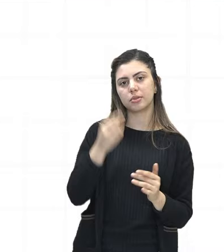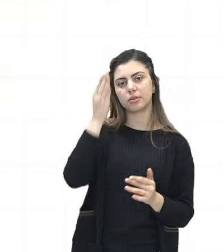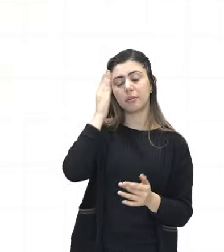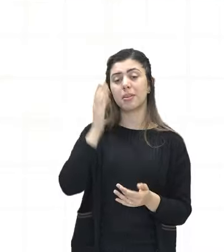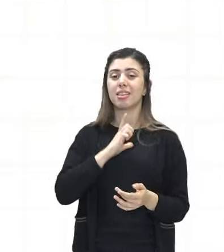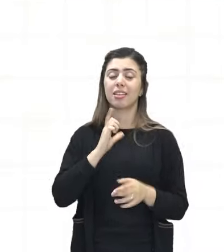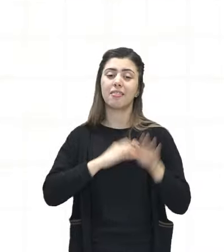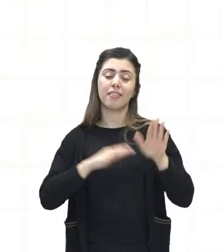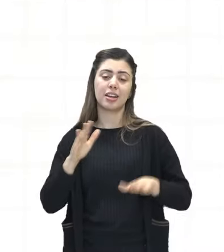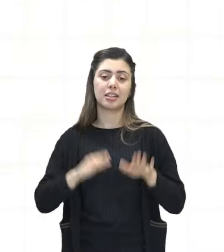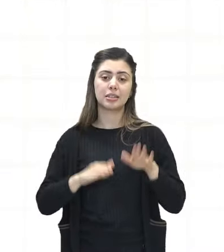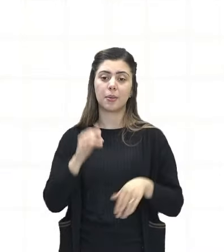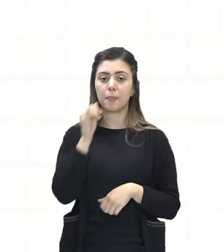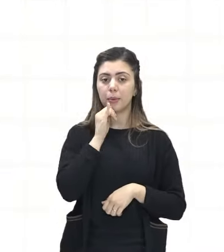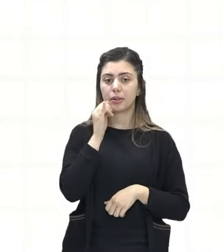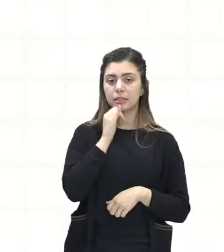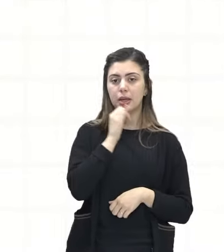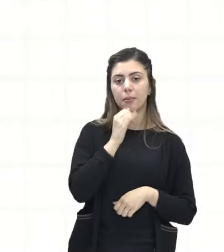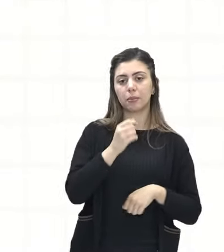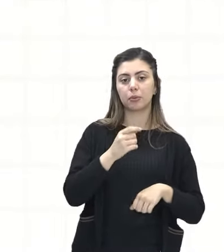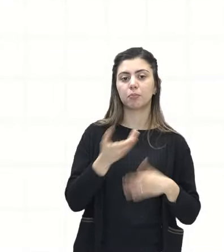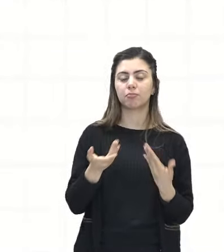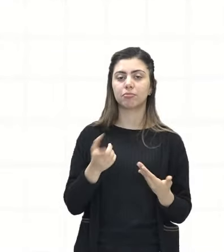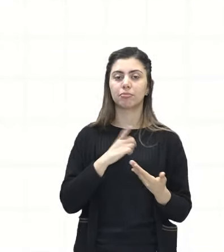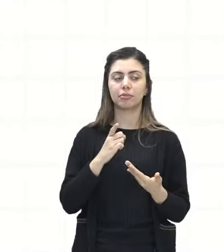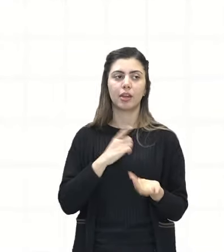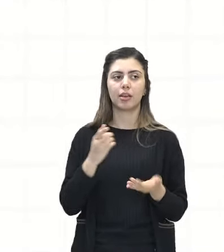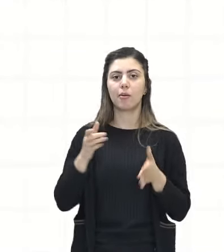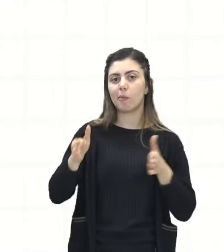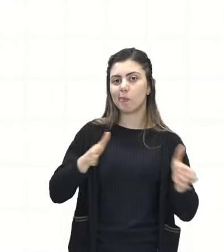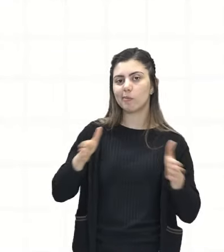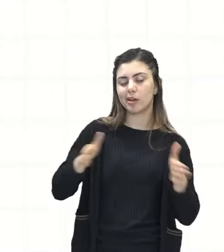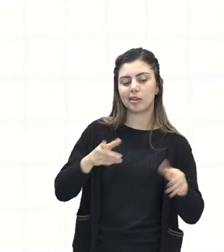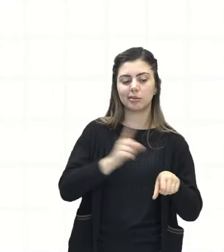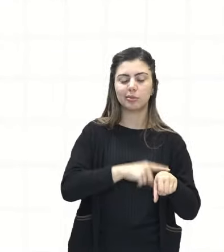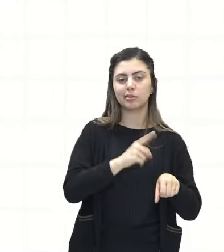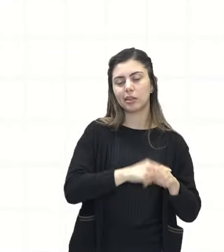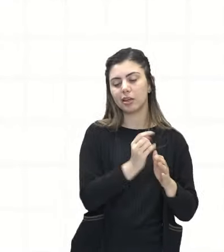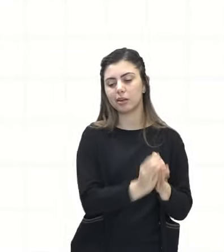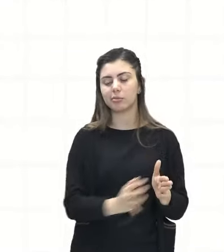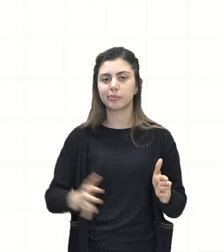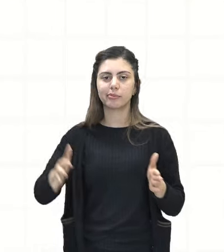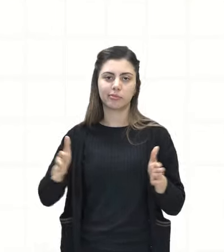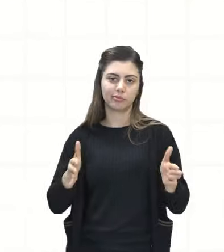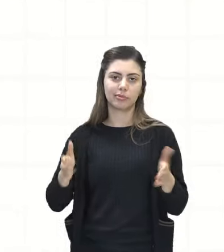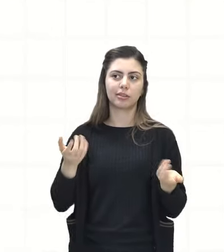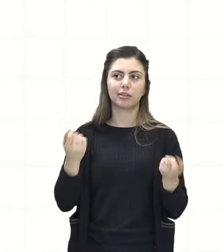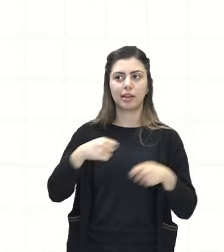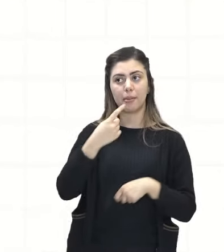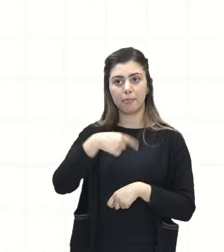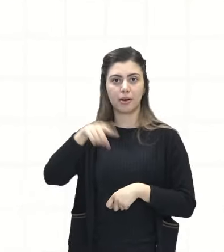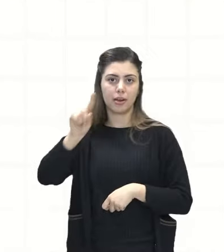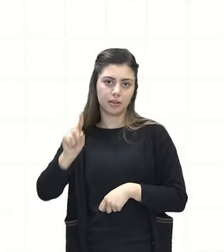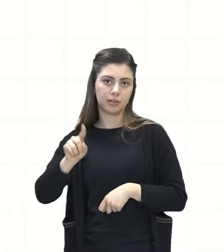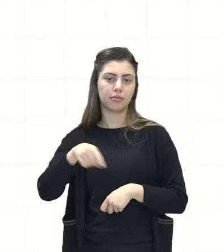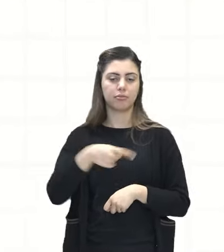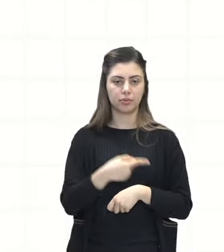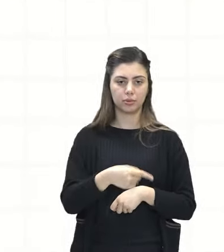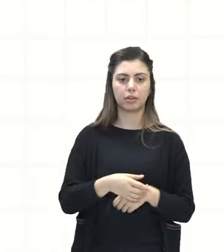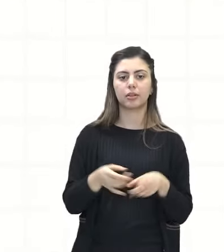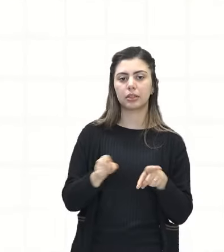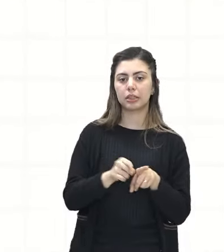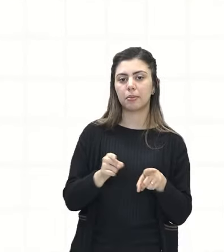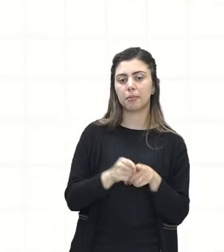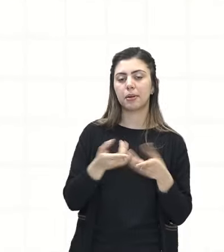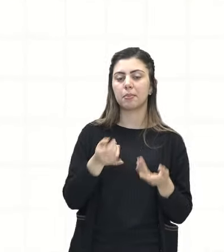variar quanto a duração dos movimentos tá bom o tempo que você vai levar para ir e voltar também está ligada